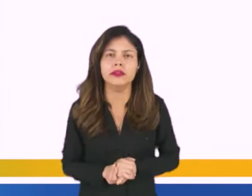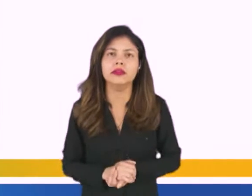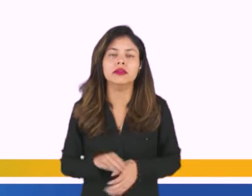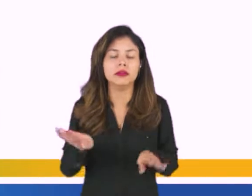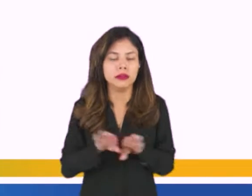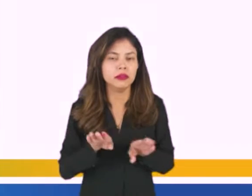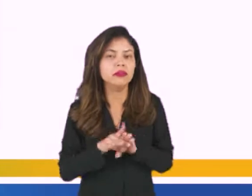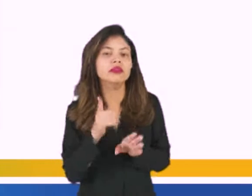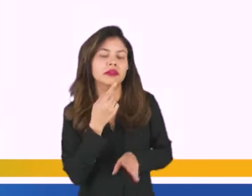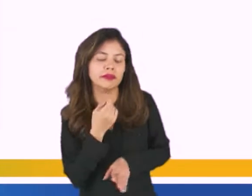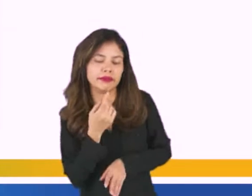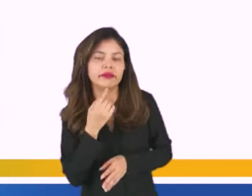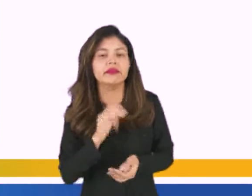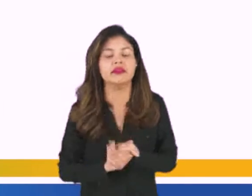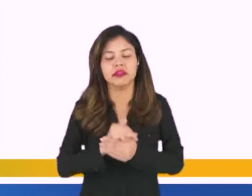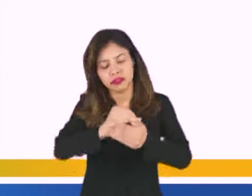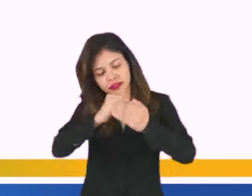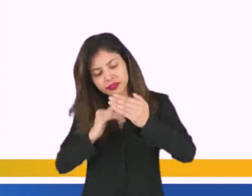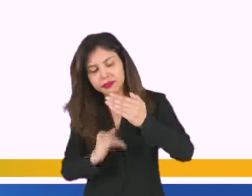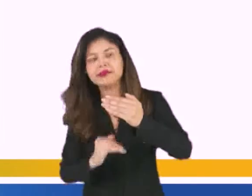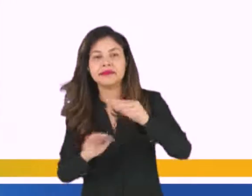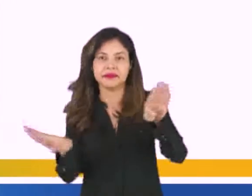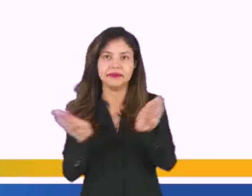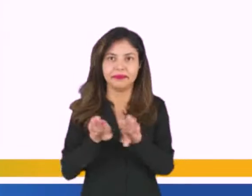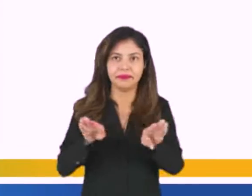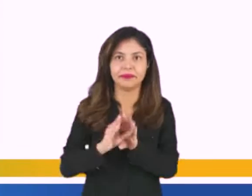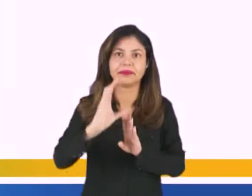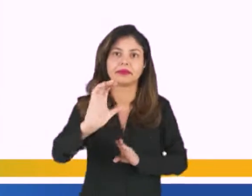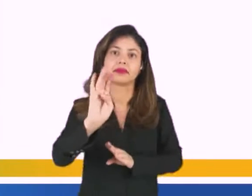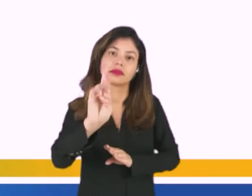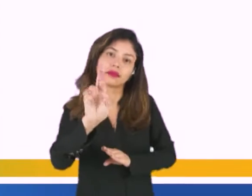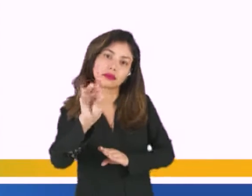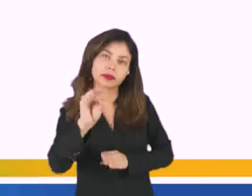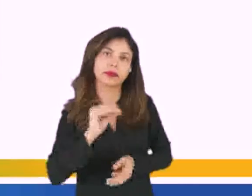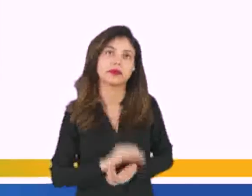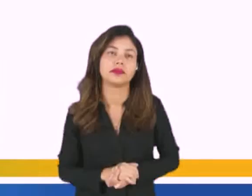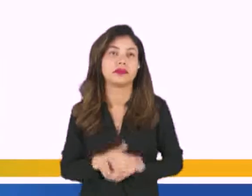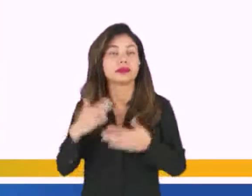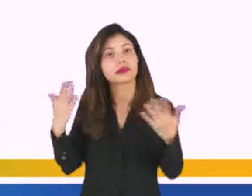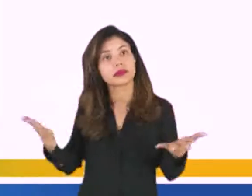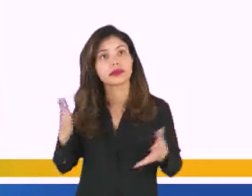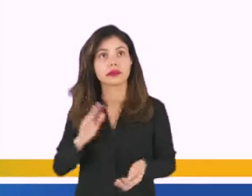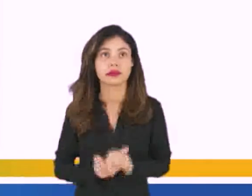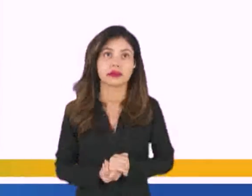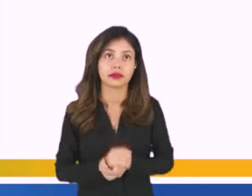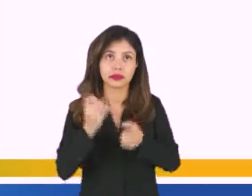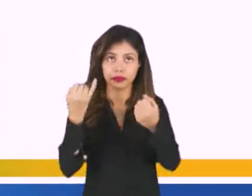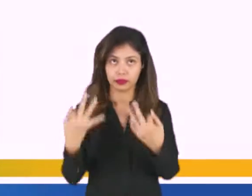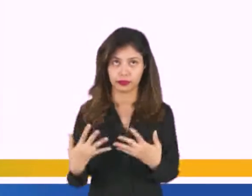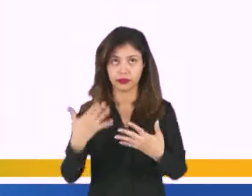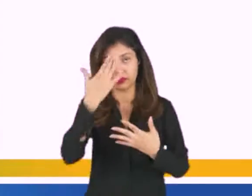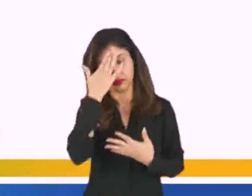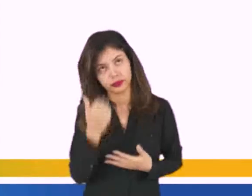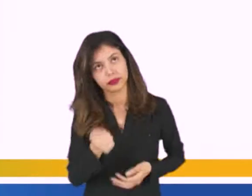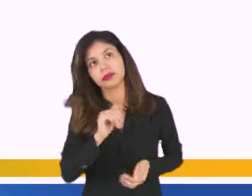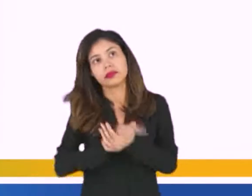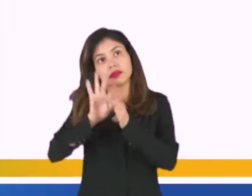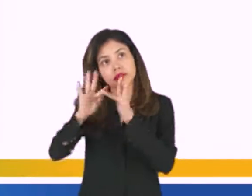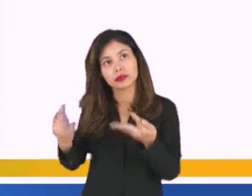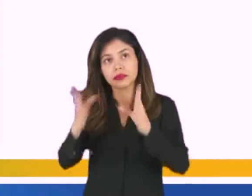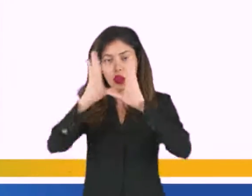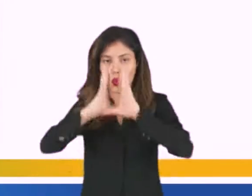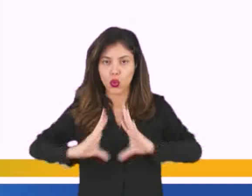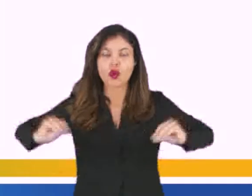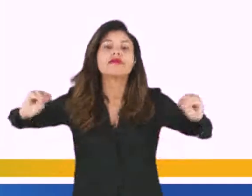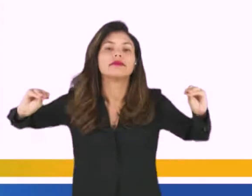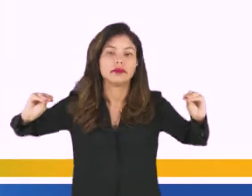o tetracloreto de carbono. Então, tirando disso, gente, a gente sabe que semelhante